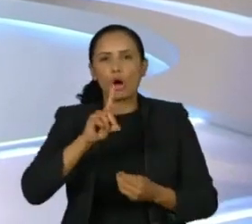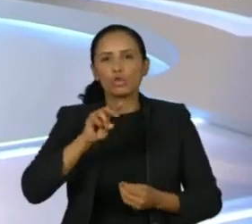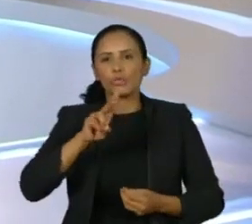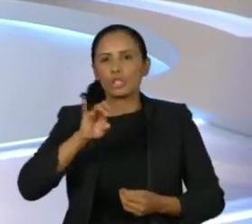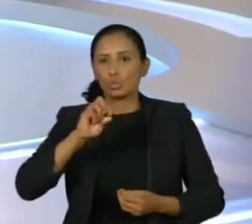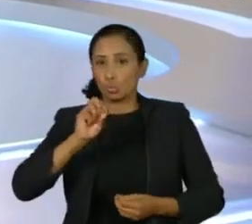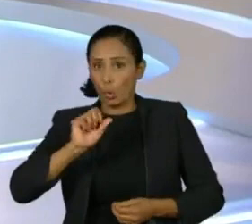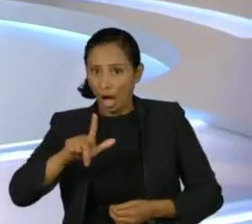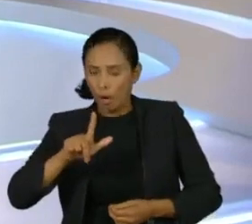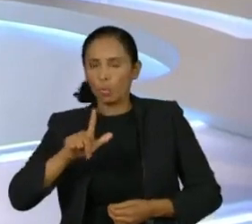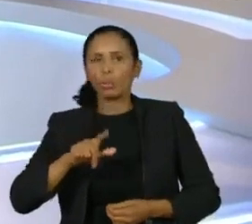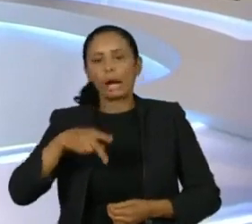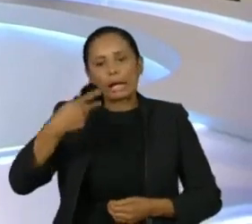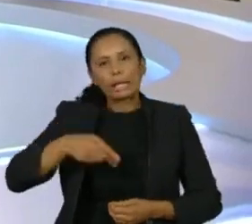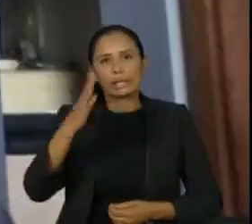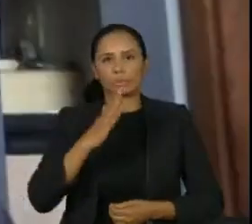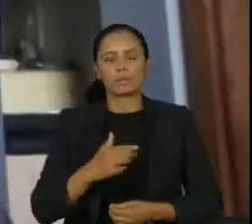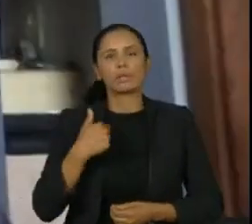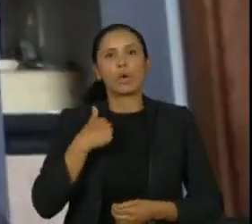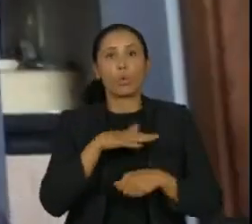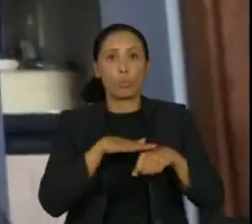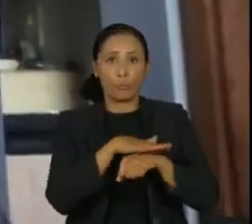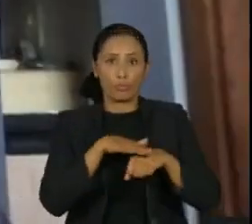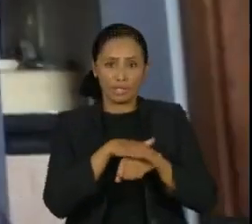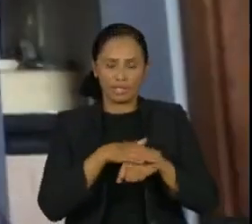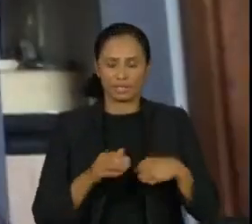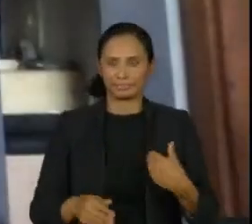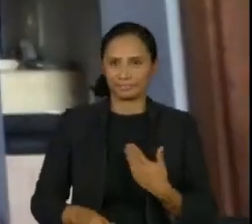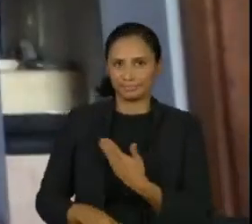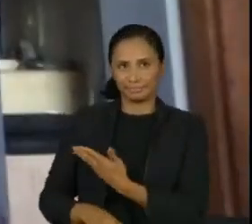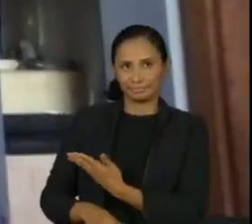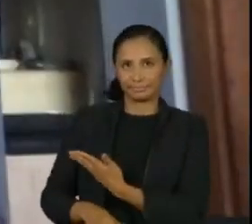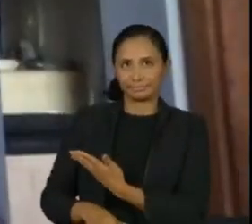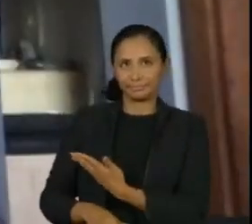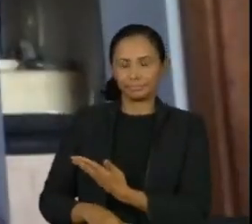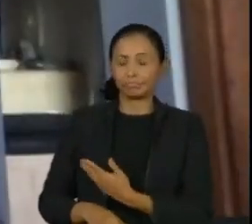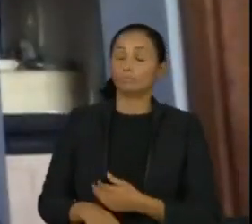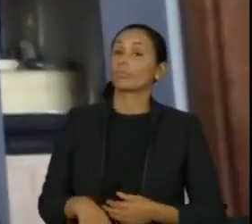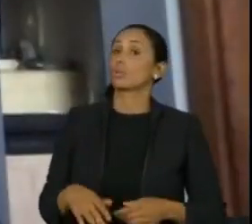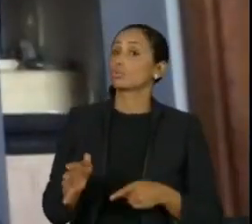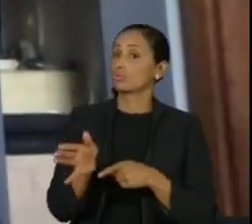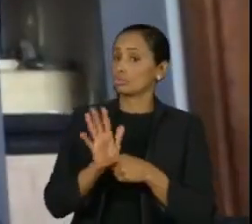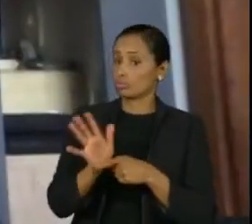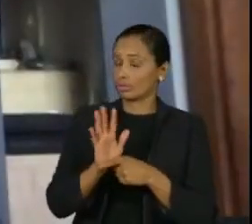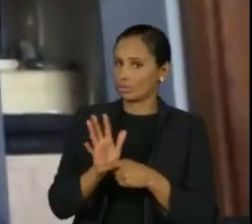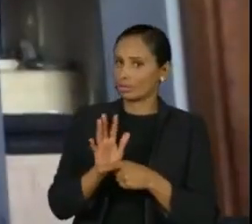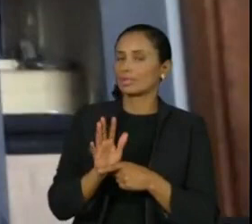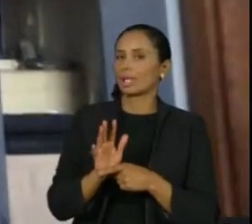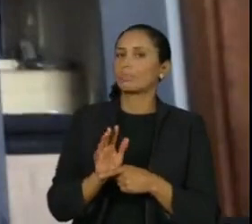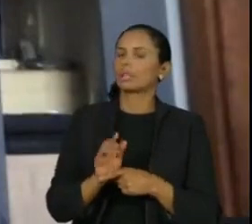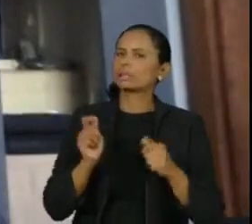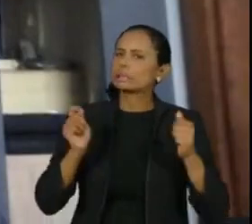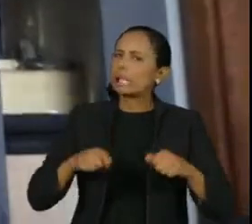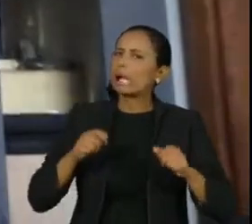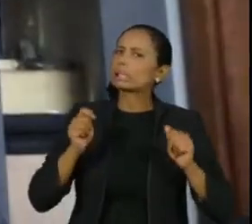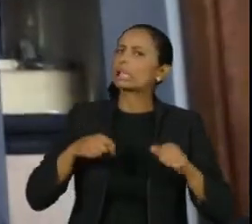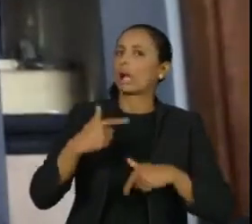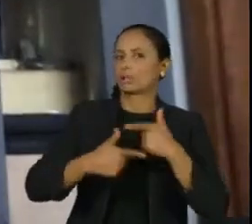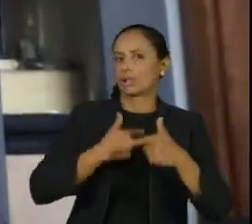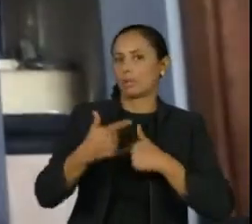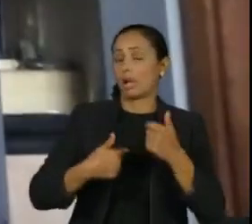com o cineasta Bruno Ribeiro. O cinema enquanto possibilidade de trabalho, enquanto ofício, só surge durante o meu ensino